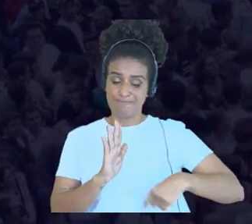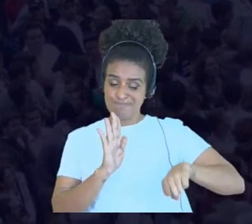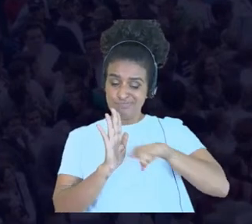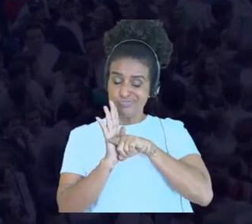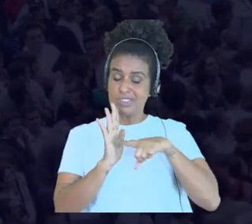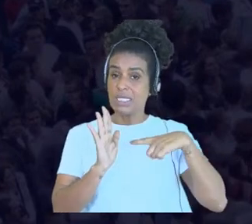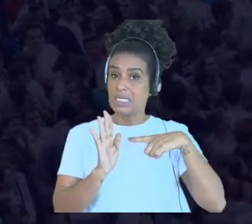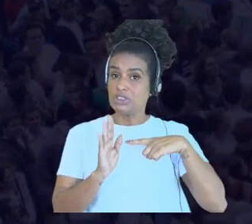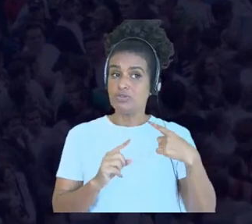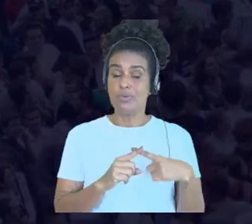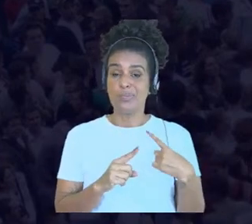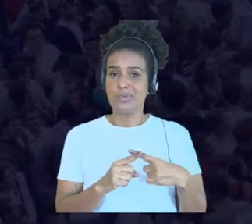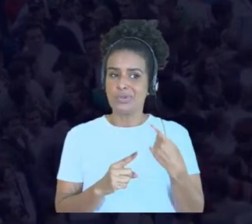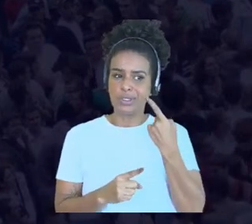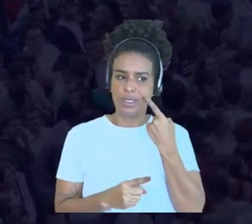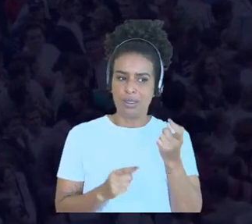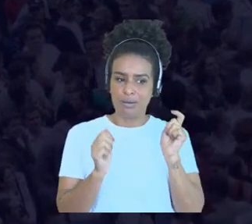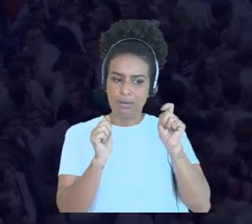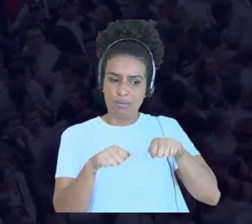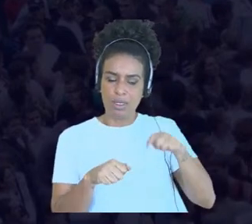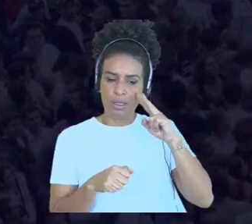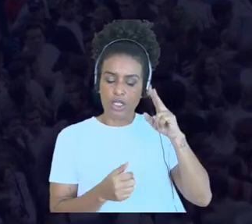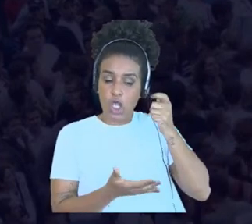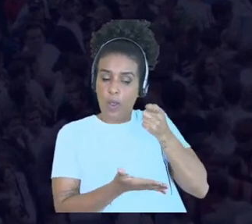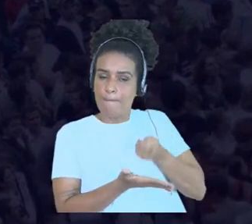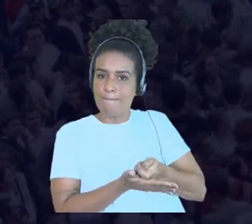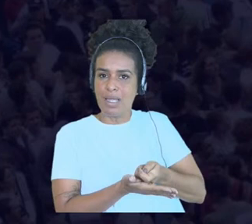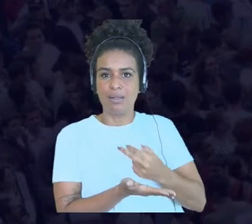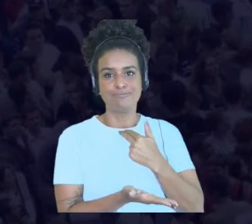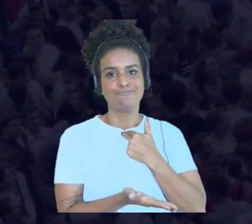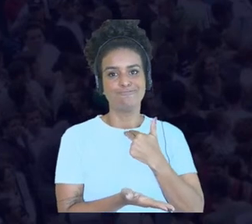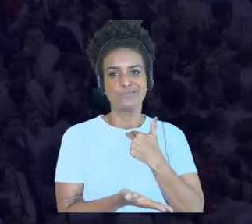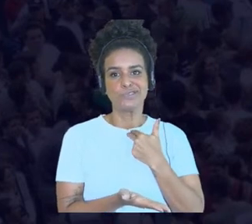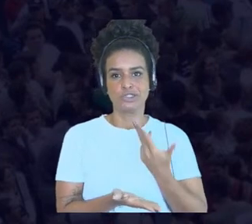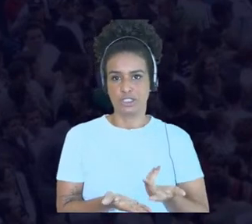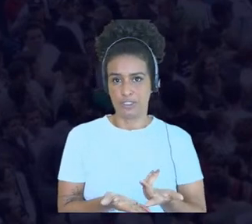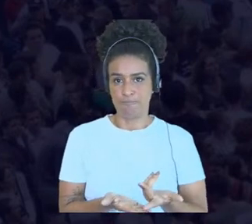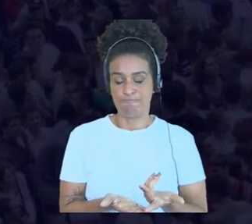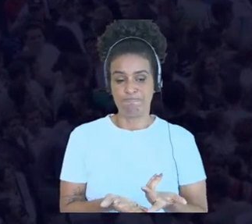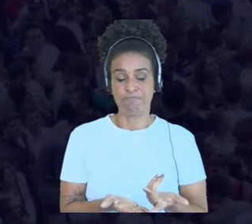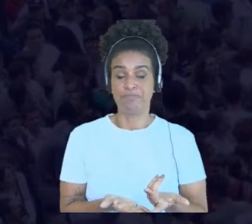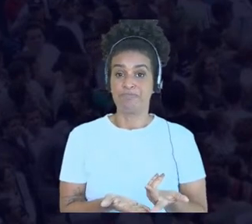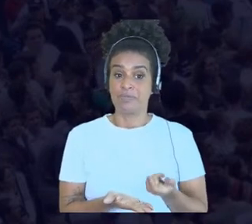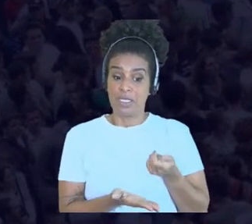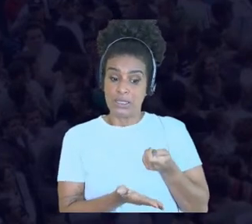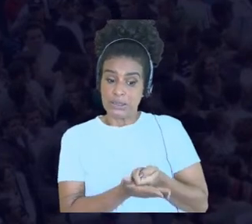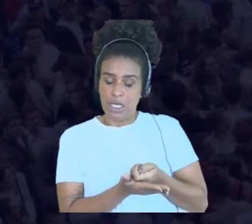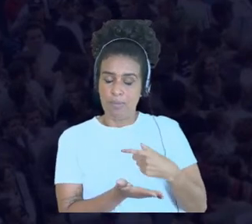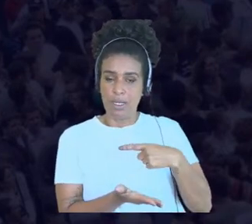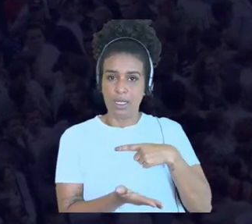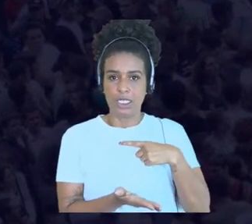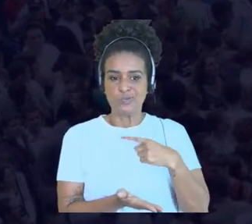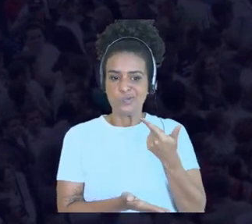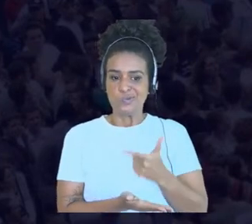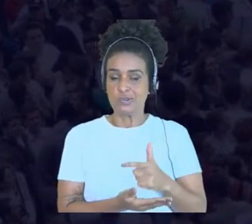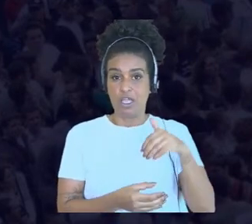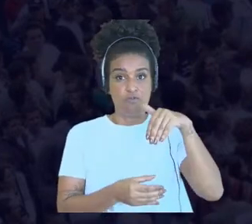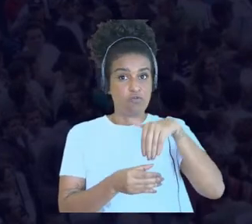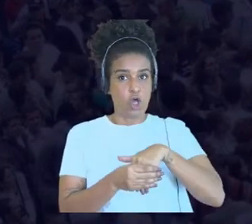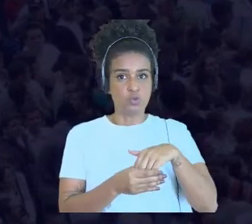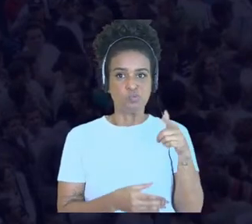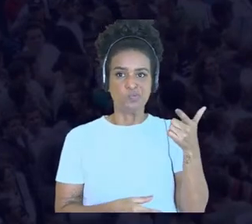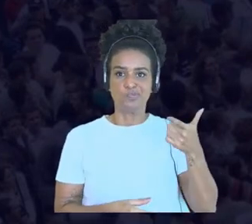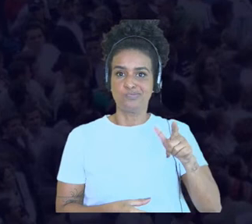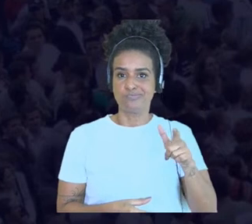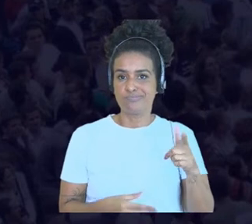accountability, porque a gente não teria capacidade de cobrar esses ministros. Né? Esses ministros não têm voto, então eles